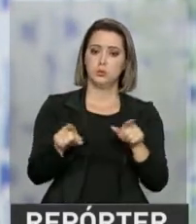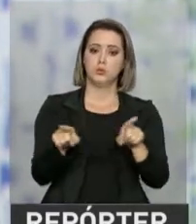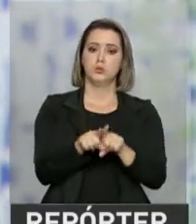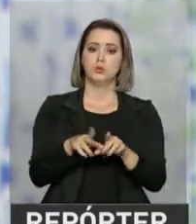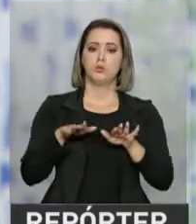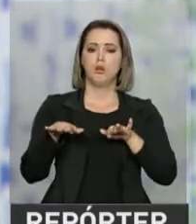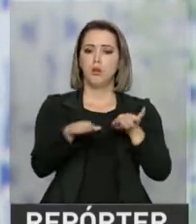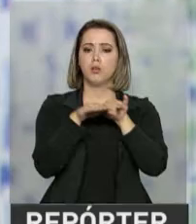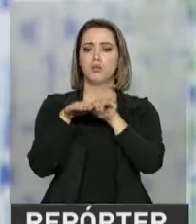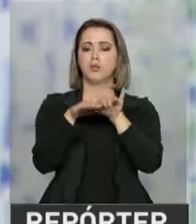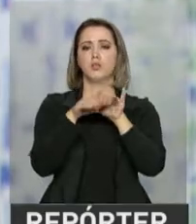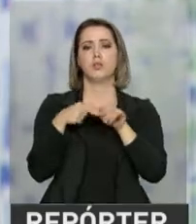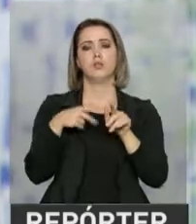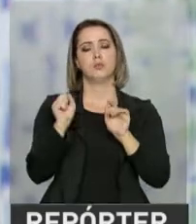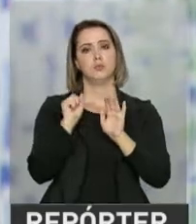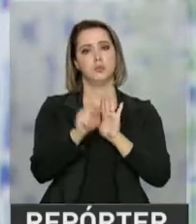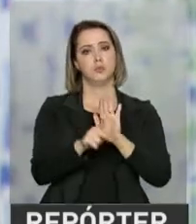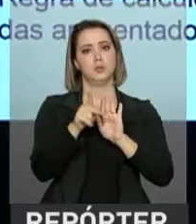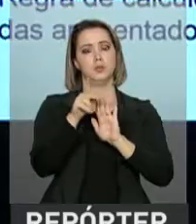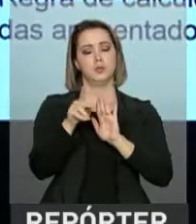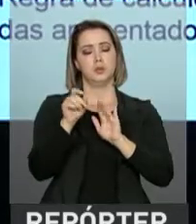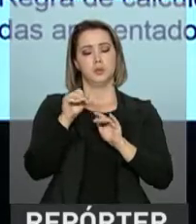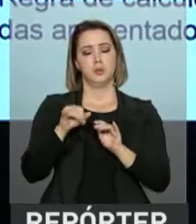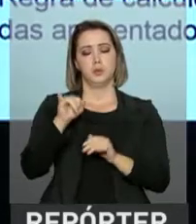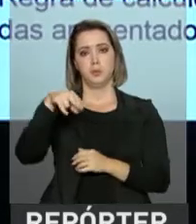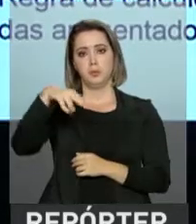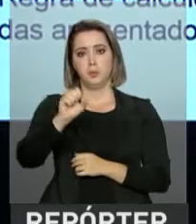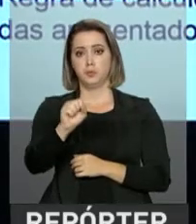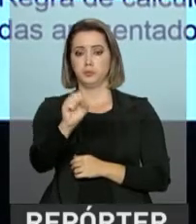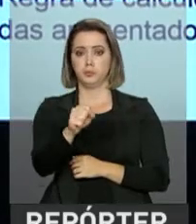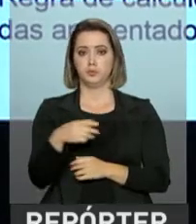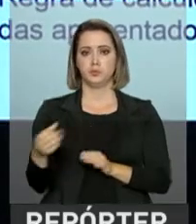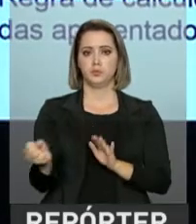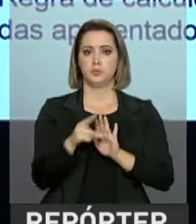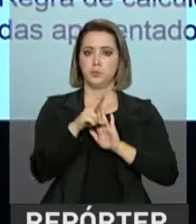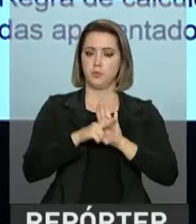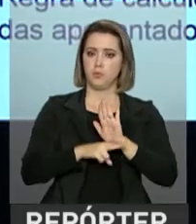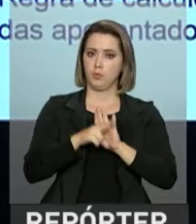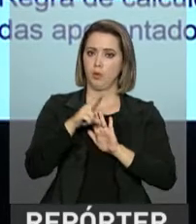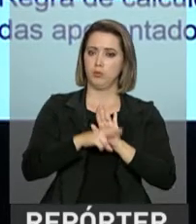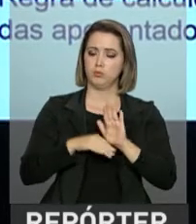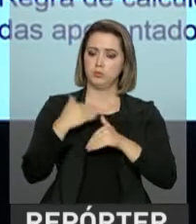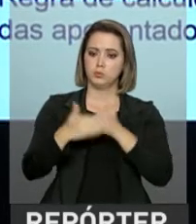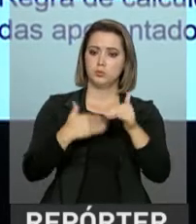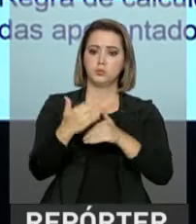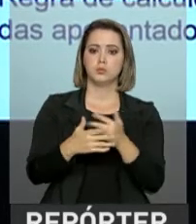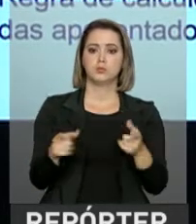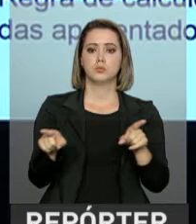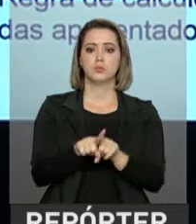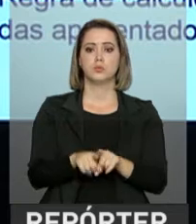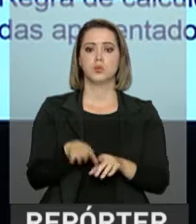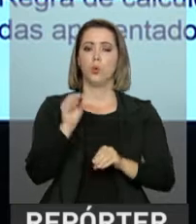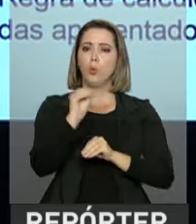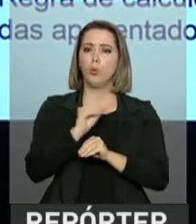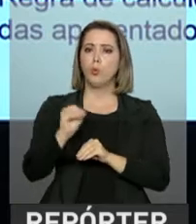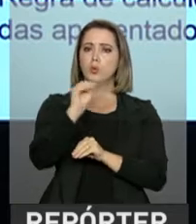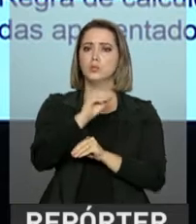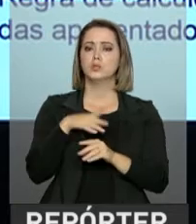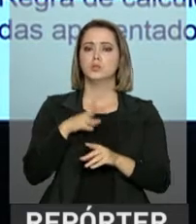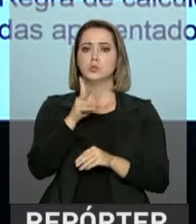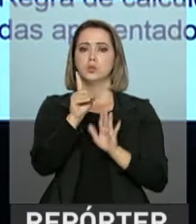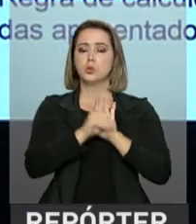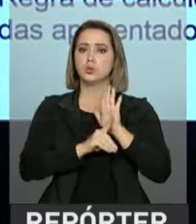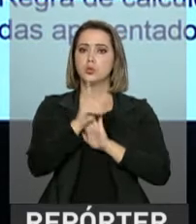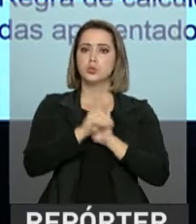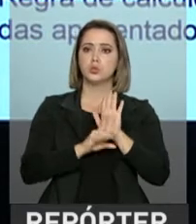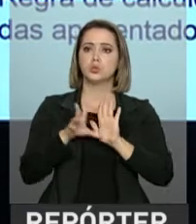deve estabilizar o sistema previdenciário brasileiro. Uma reforma gradual. Uma reforma que preserva os direitos de todos